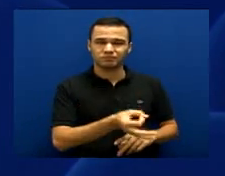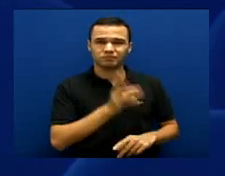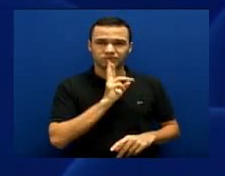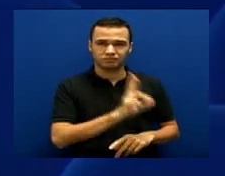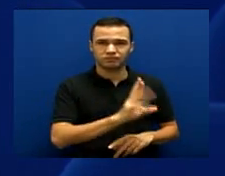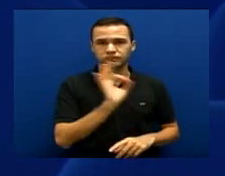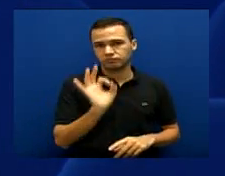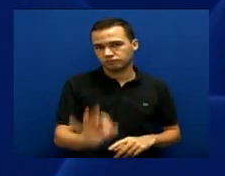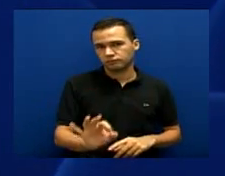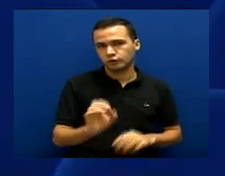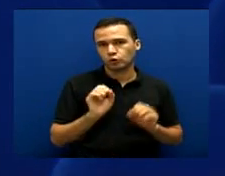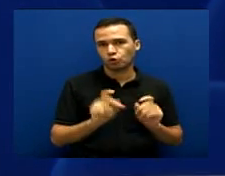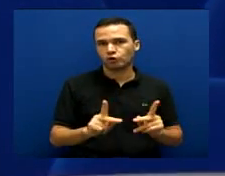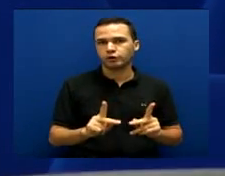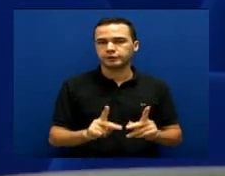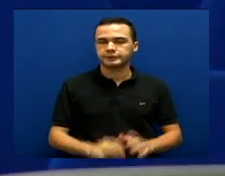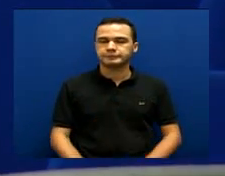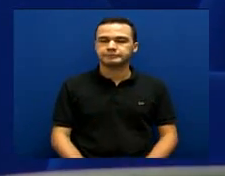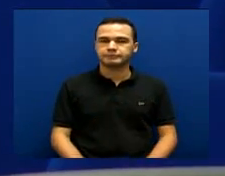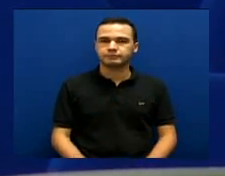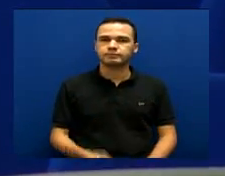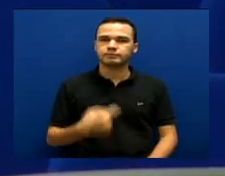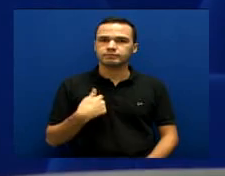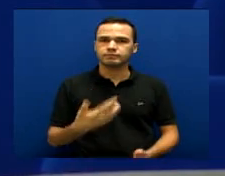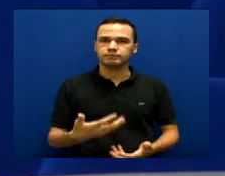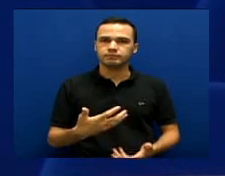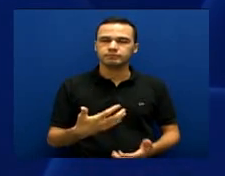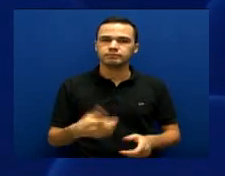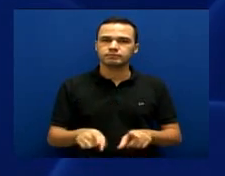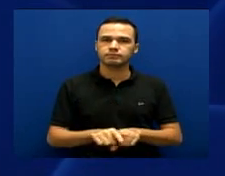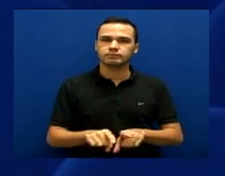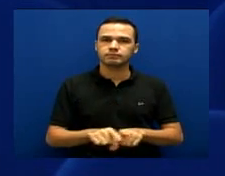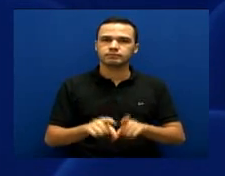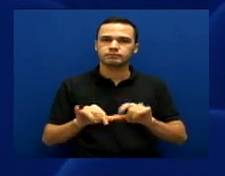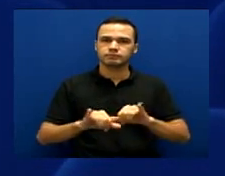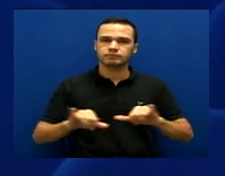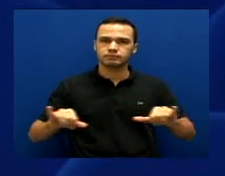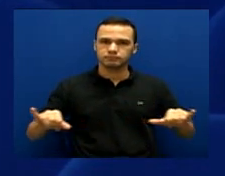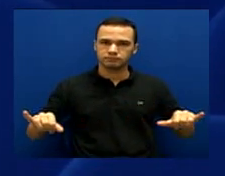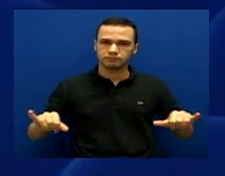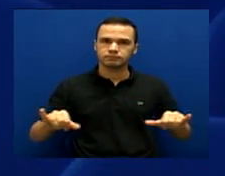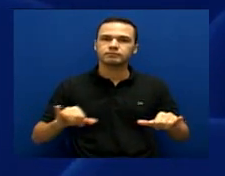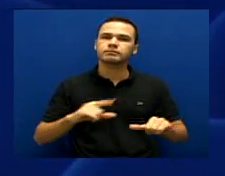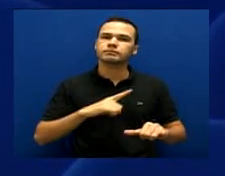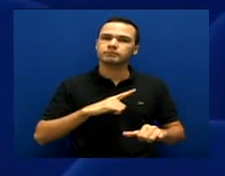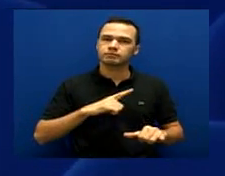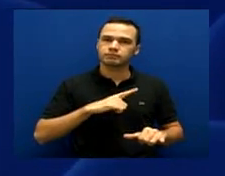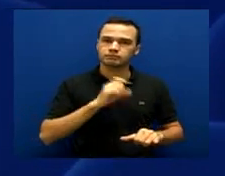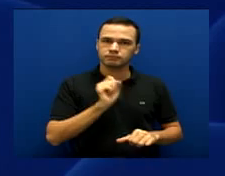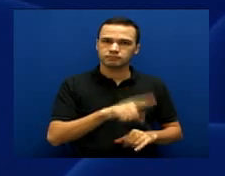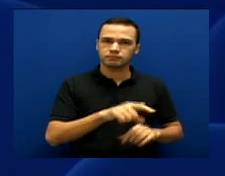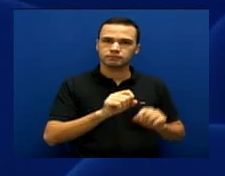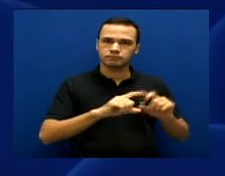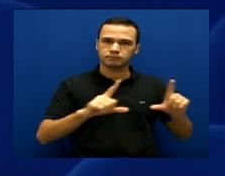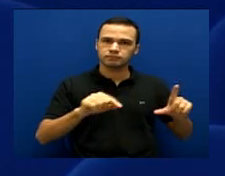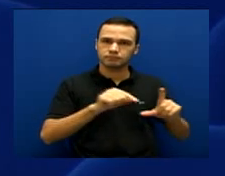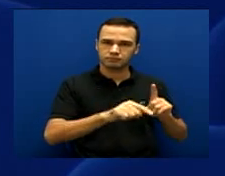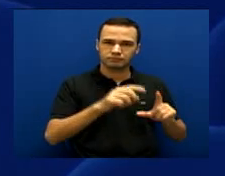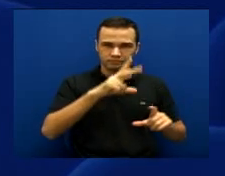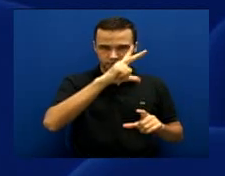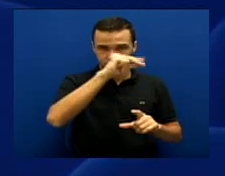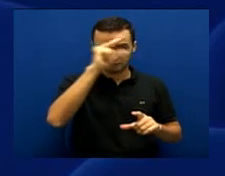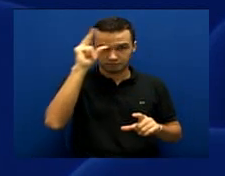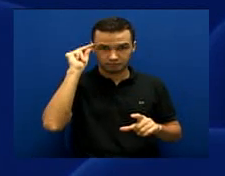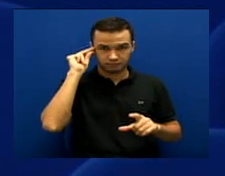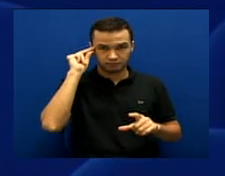só deu vista e paciente eu quero registrar também que já está no portal da transparência da prefeitura